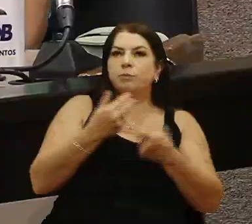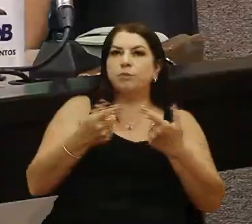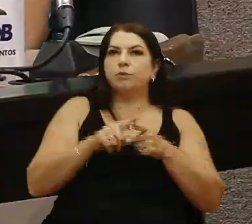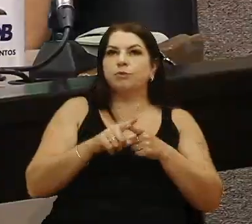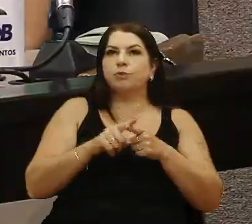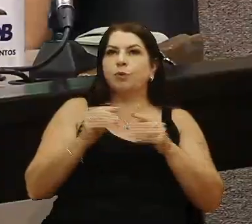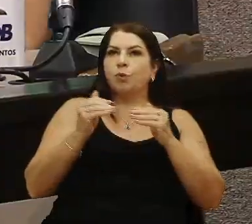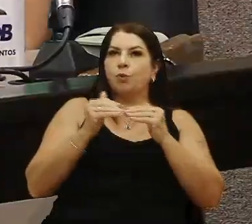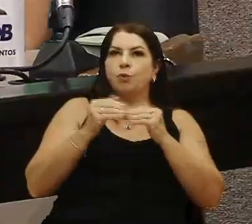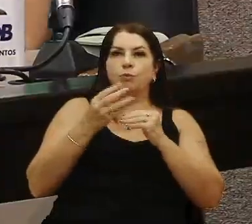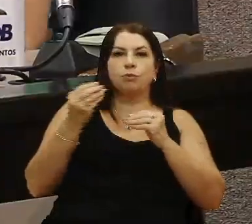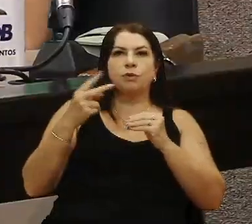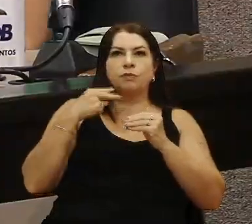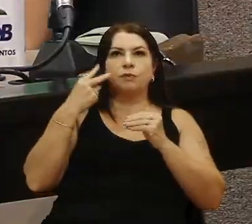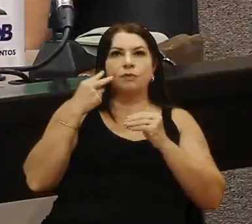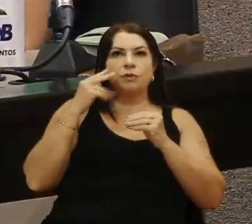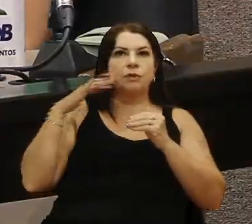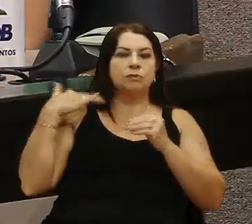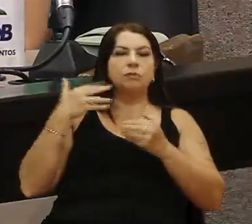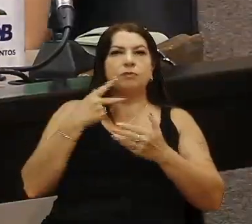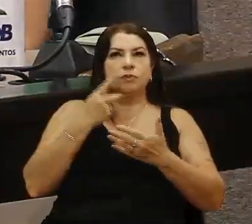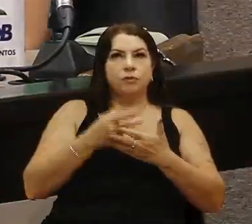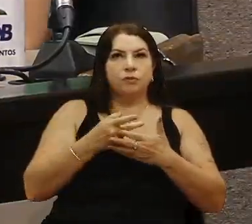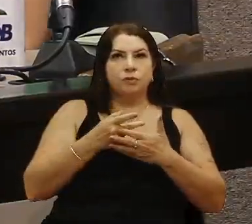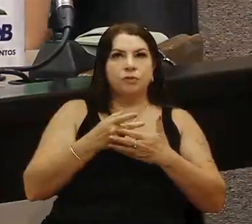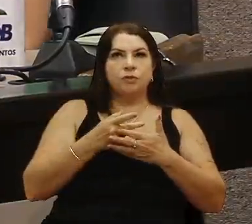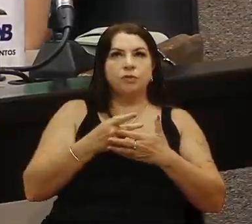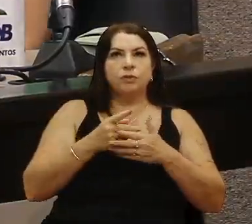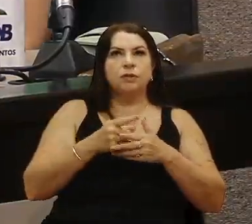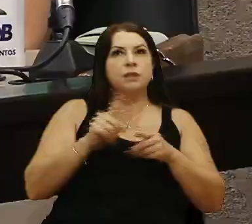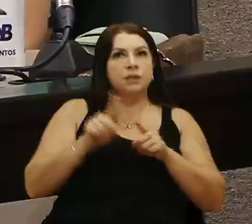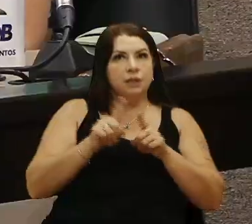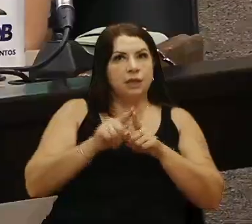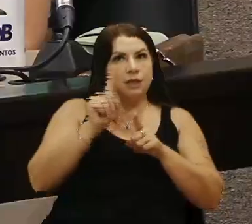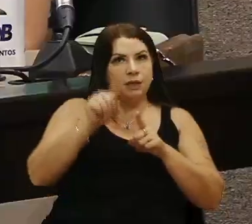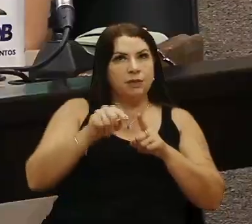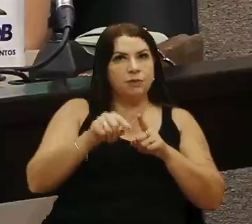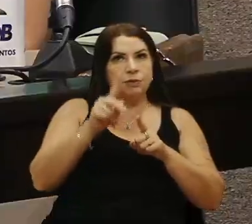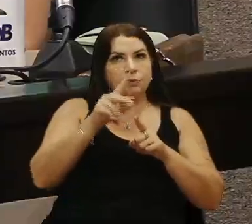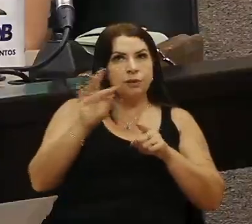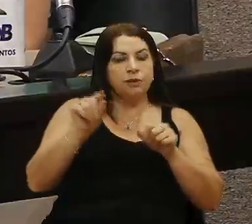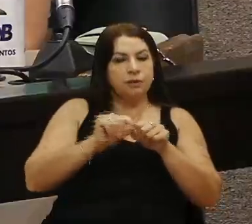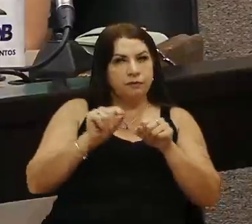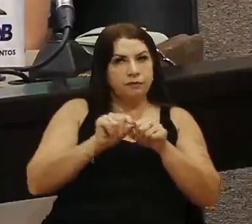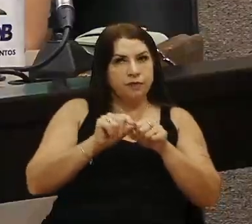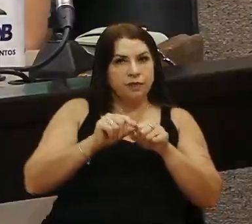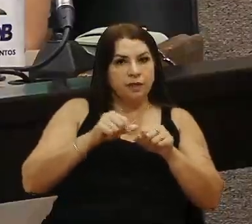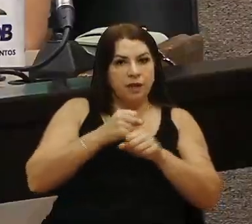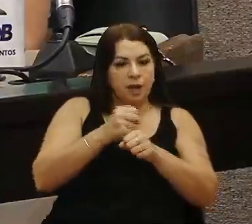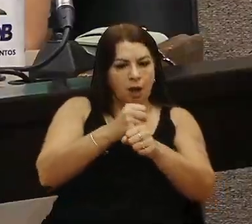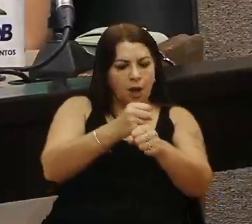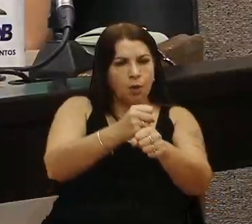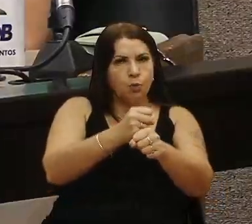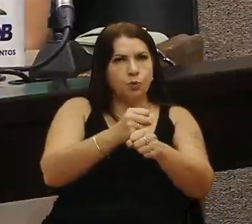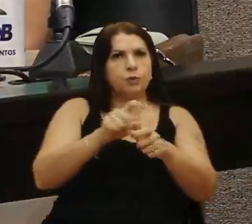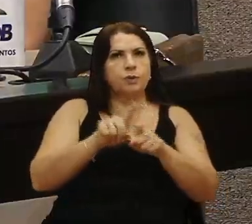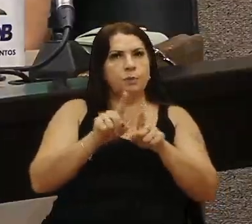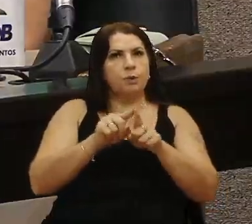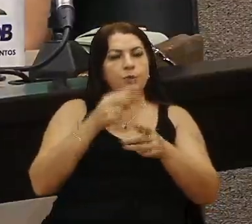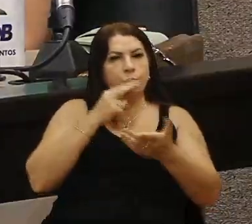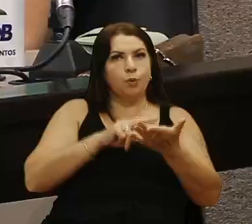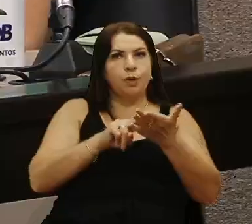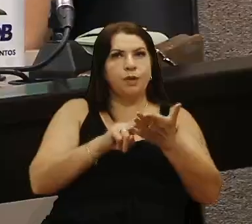Concordo muito com o que a vereadora Andressa disse. Eles corroem por dentro. É isso que o PT está fazendo ao longo dos anos com os